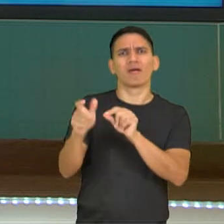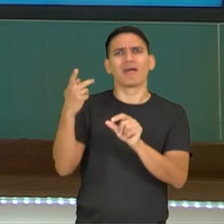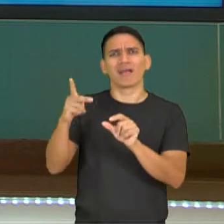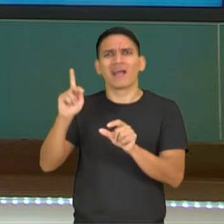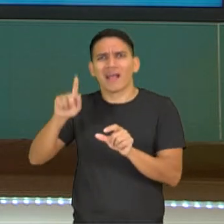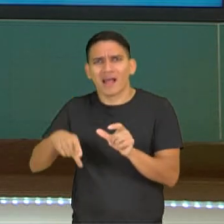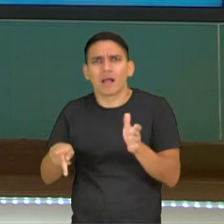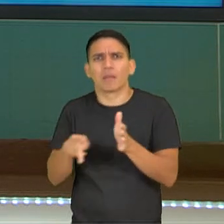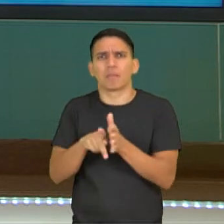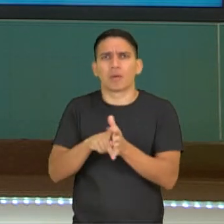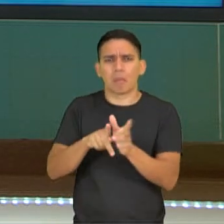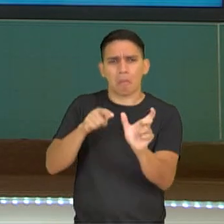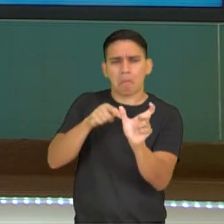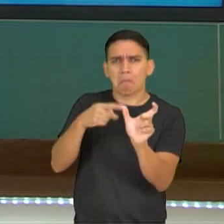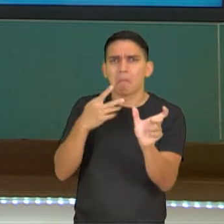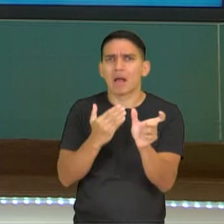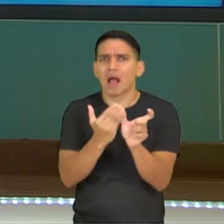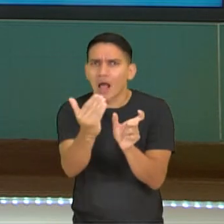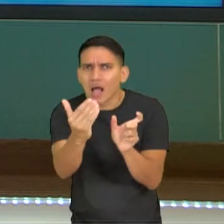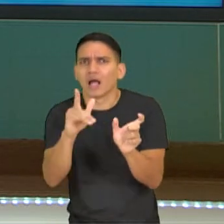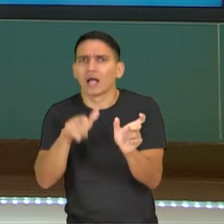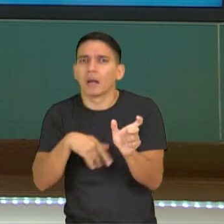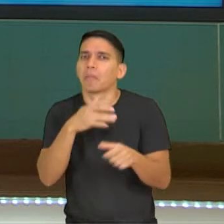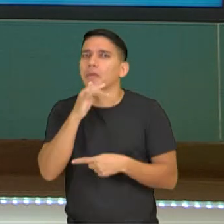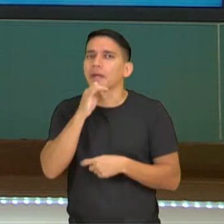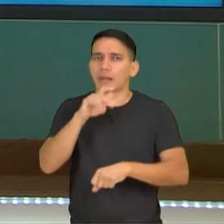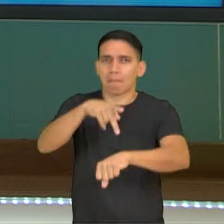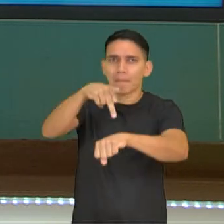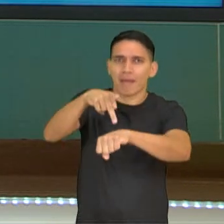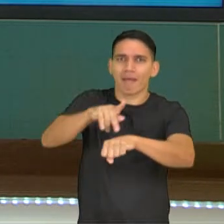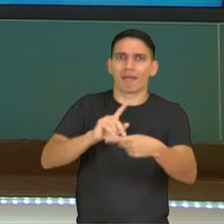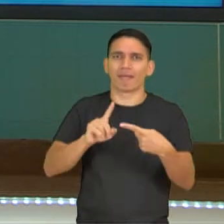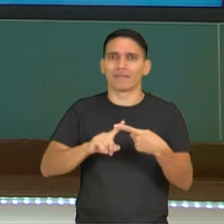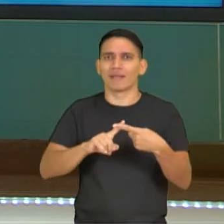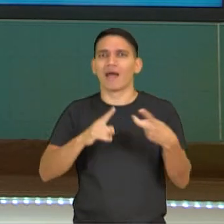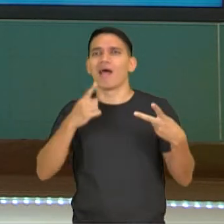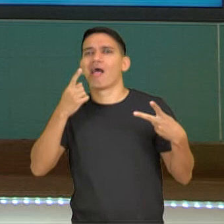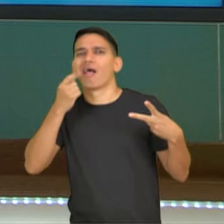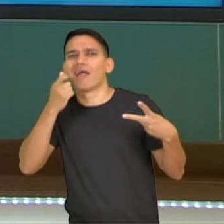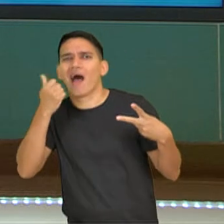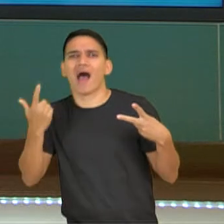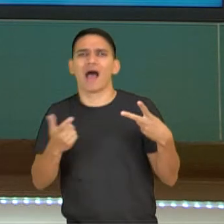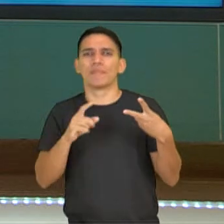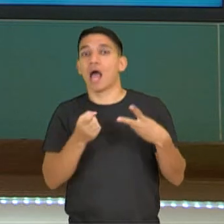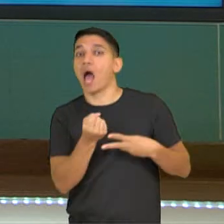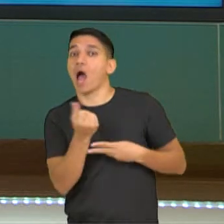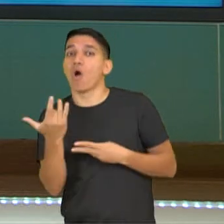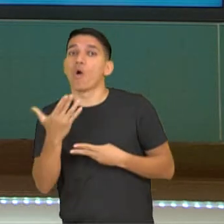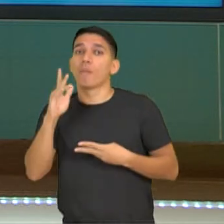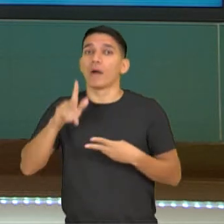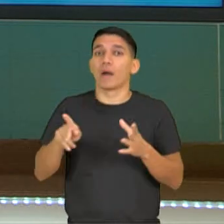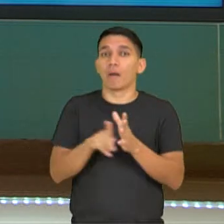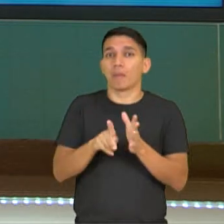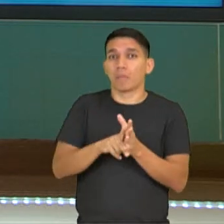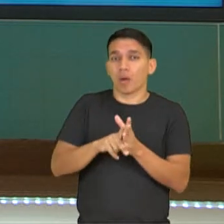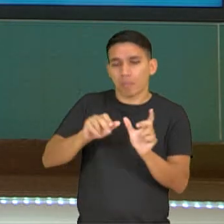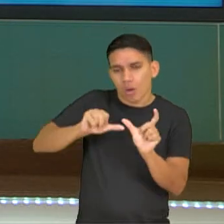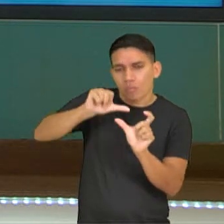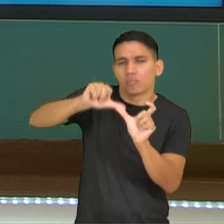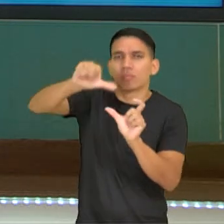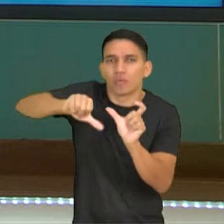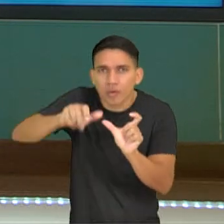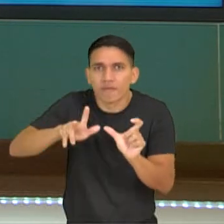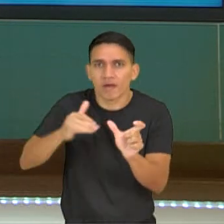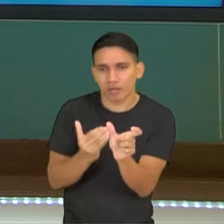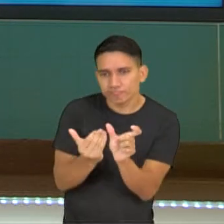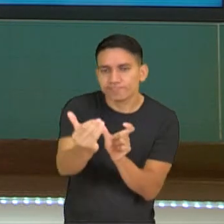consideradas primitivas, como pedra, lápis, algumas que são derivadas a partir dessas palavras primitivas,